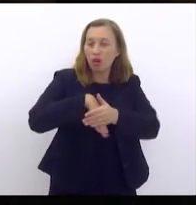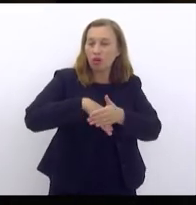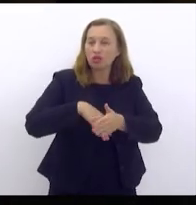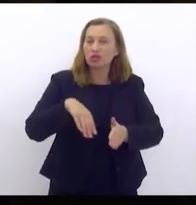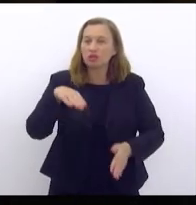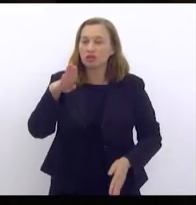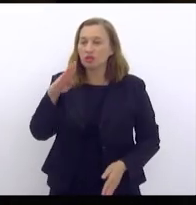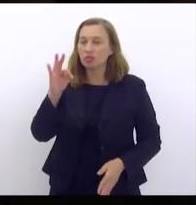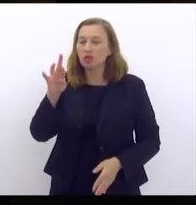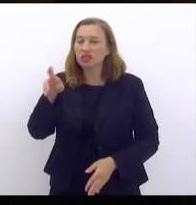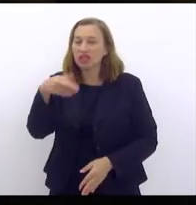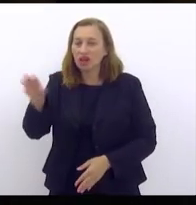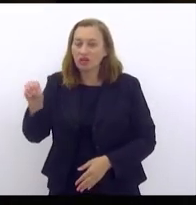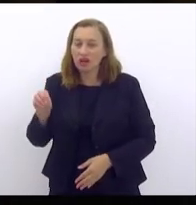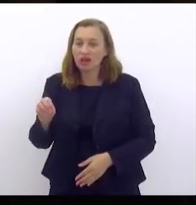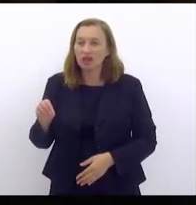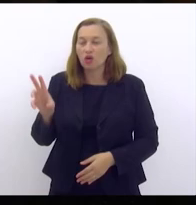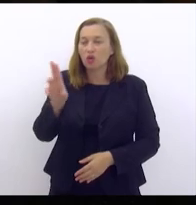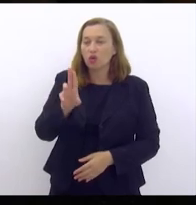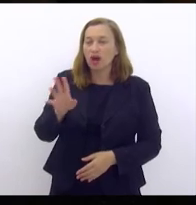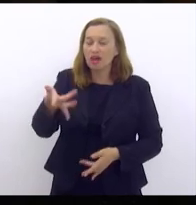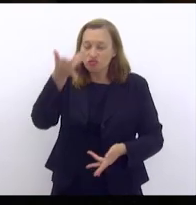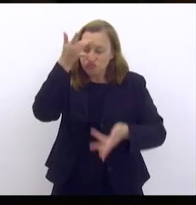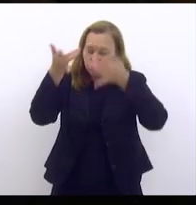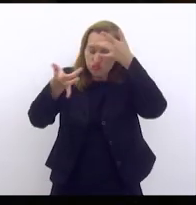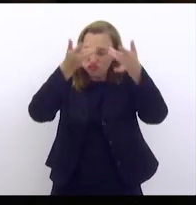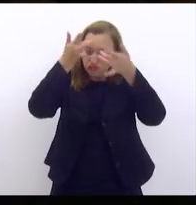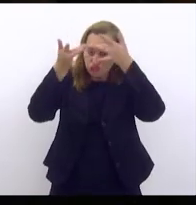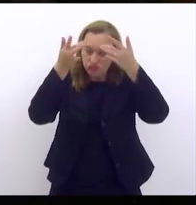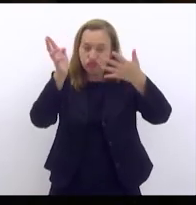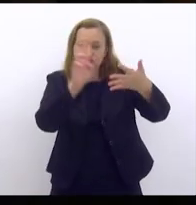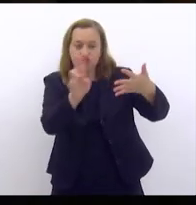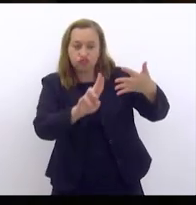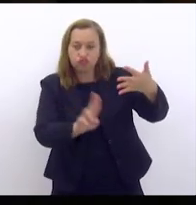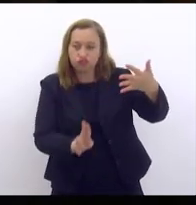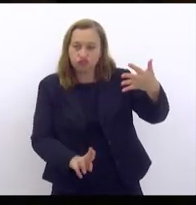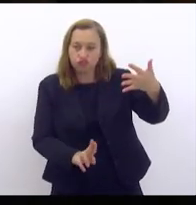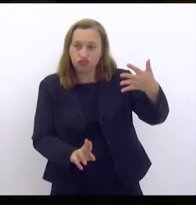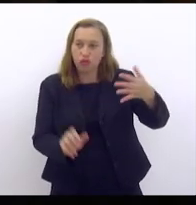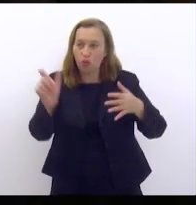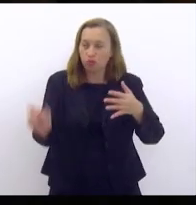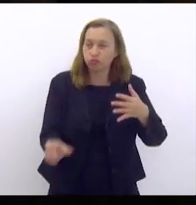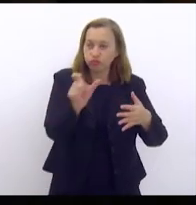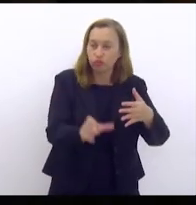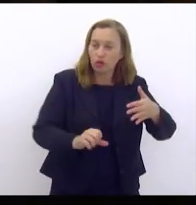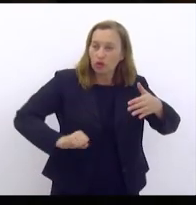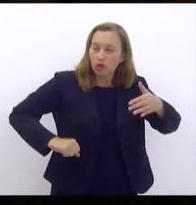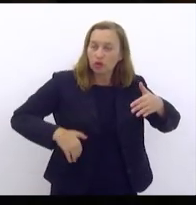botava o nome dos jogadores. Então memorizava as escalações. Então essa paixão